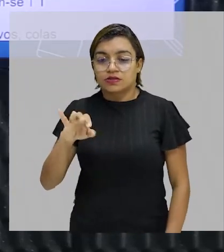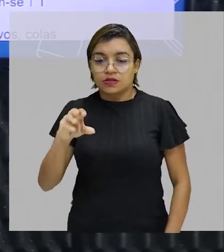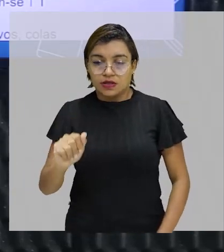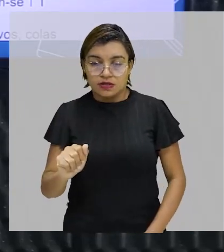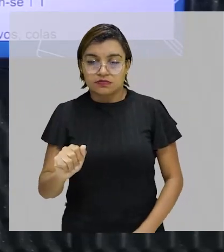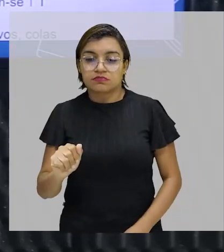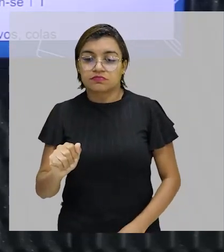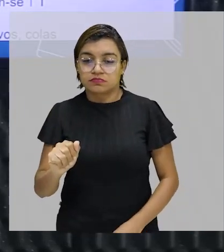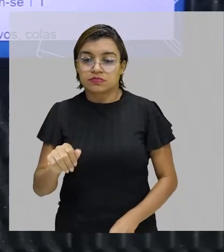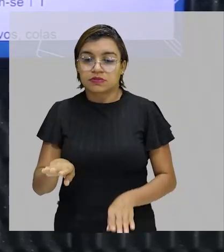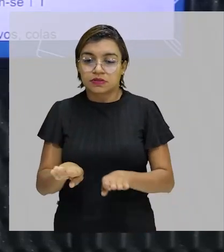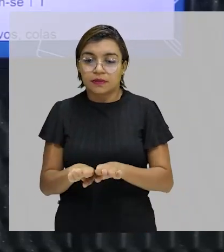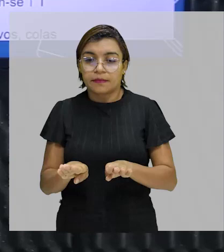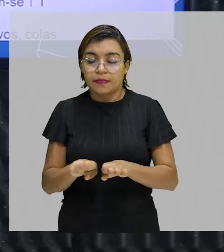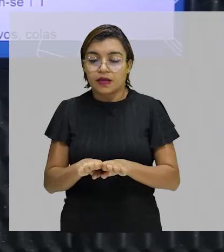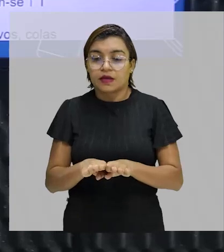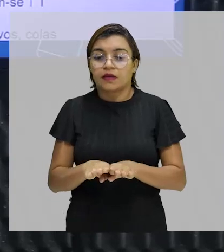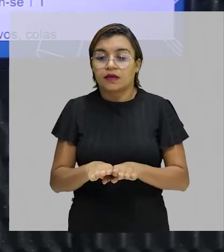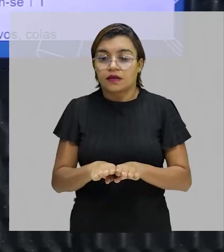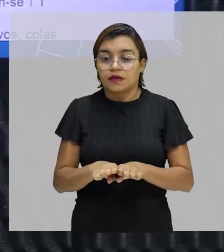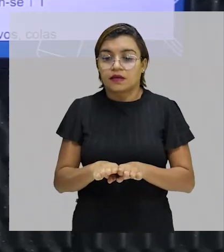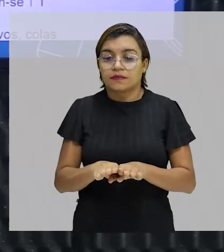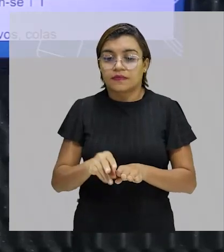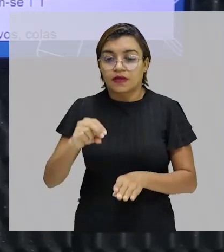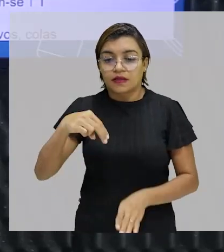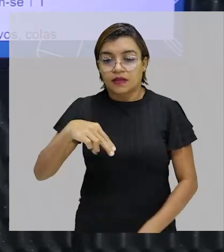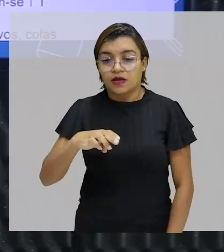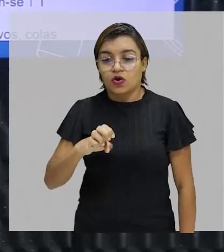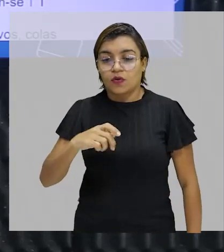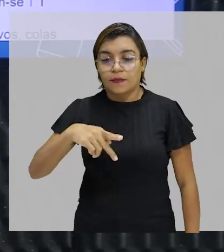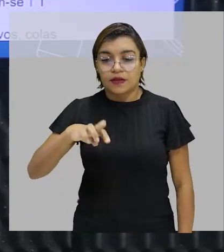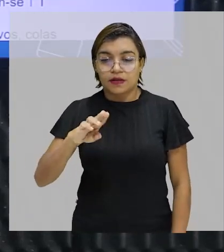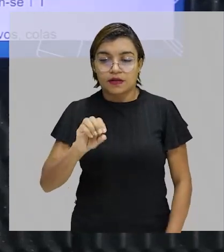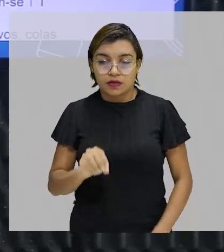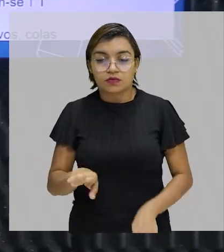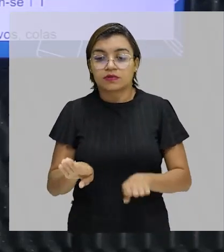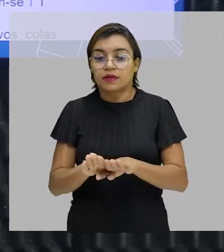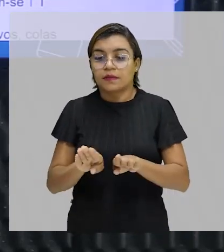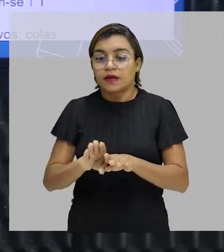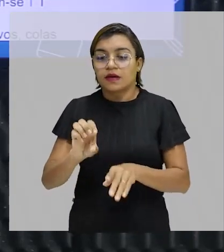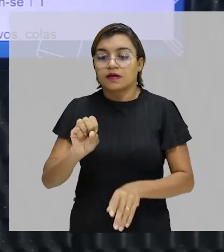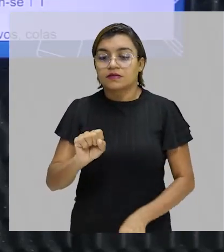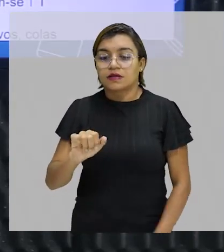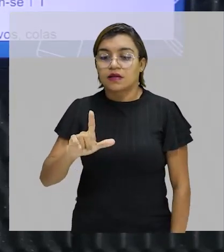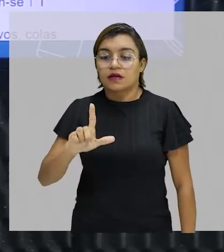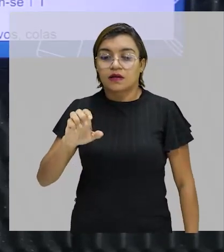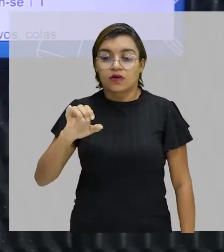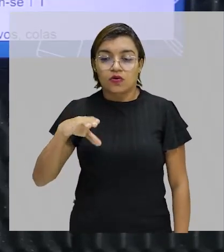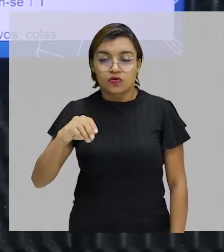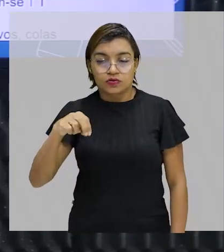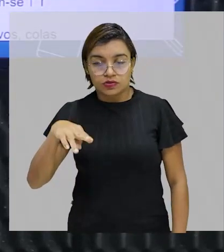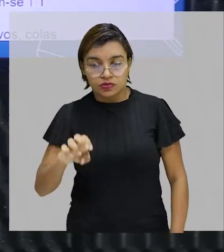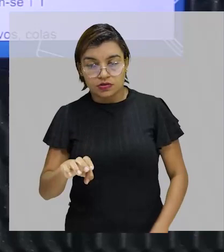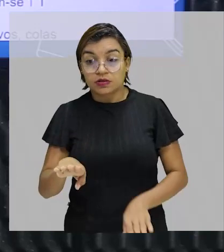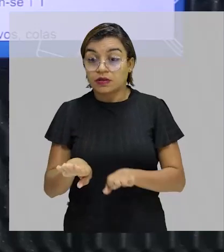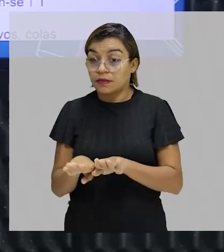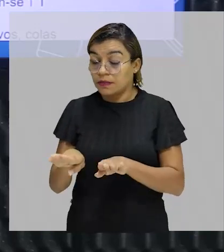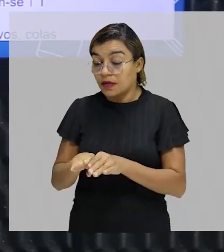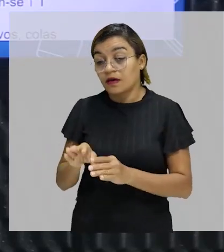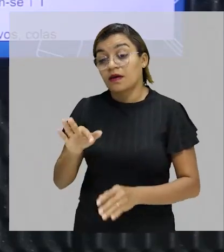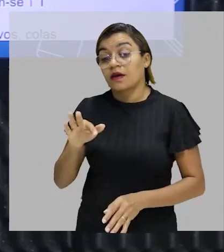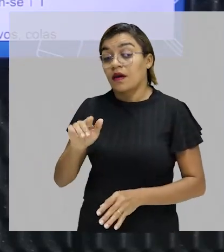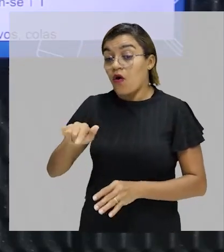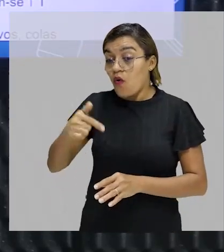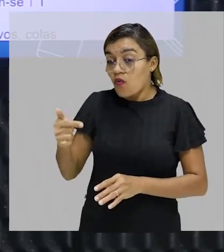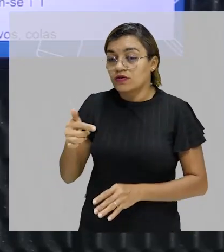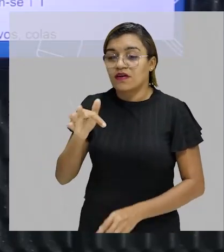mergulho, ela é feita de neopreno. O silicone, são exemplos de elastômeros. E as fibras, né? São